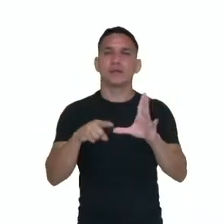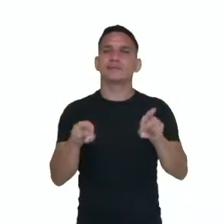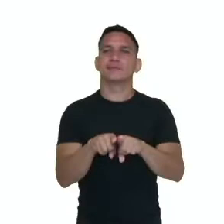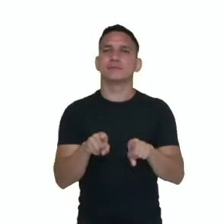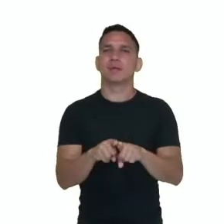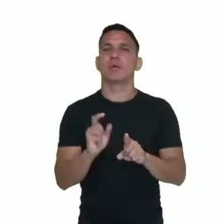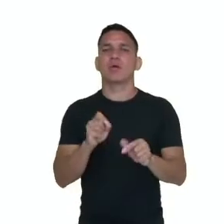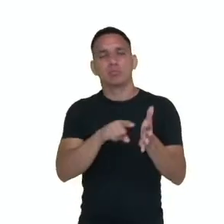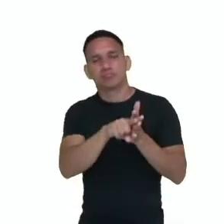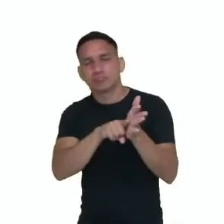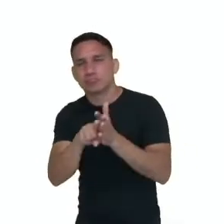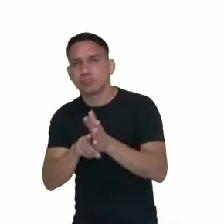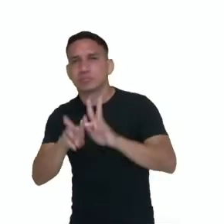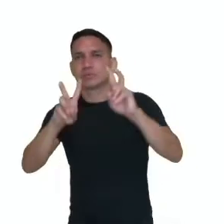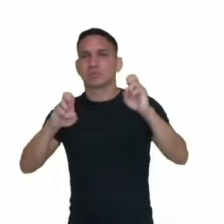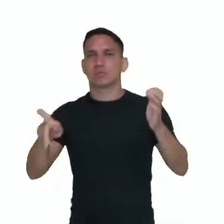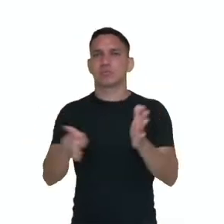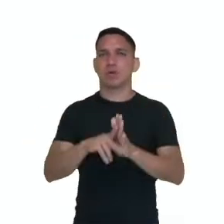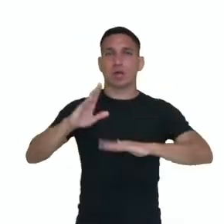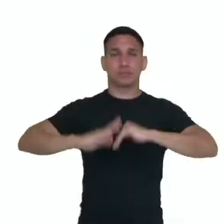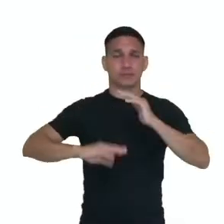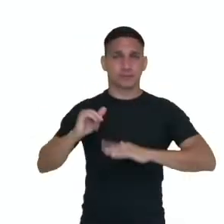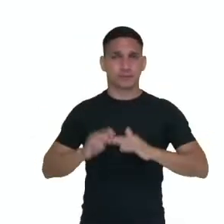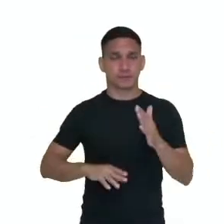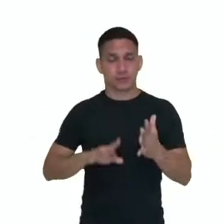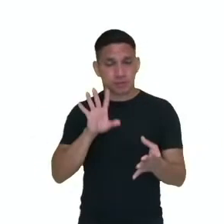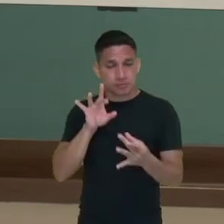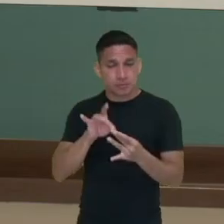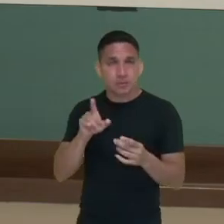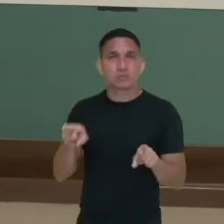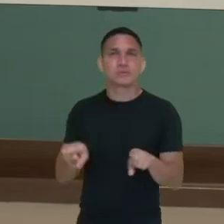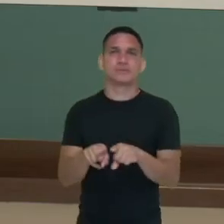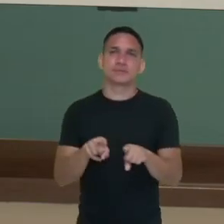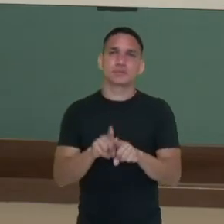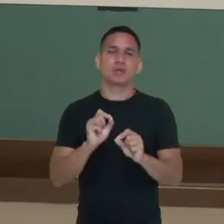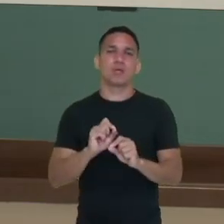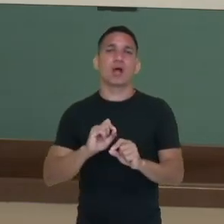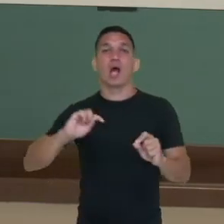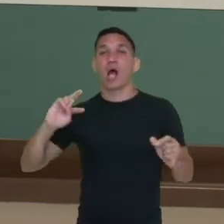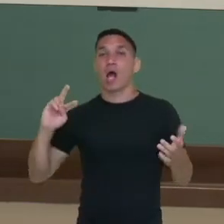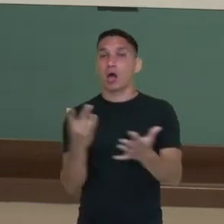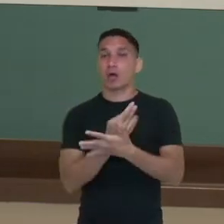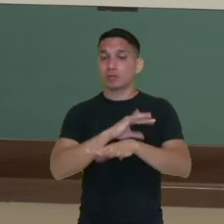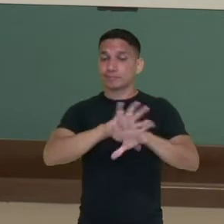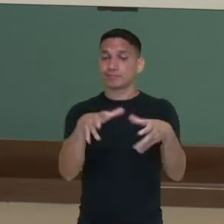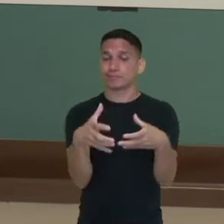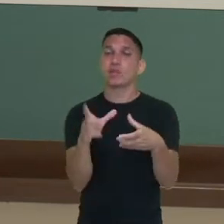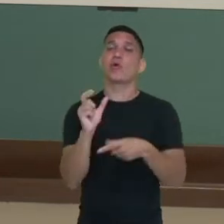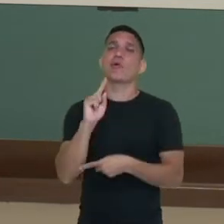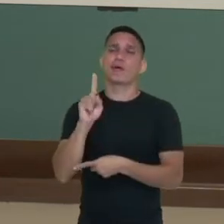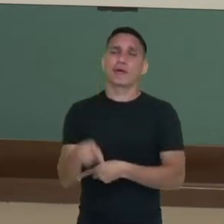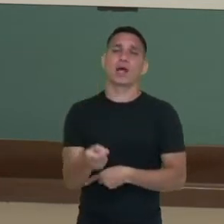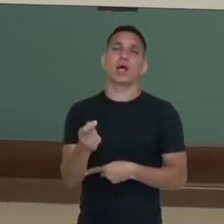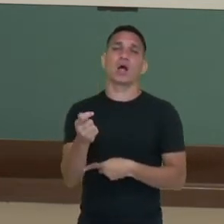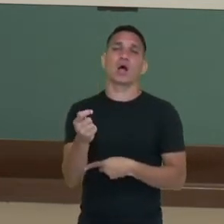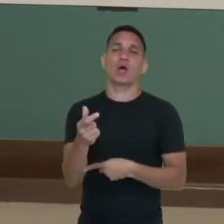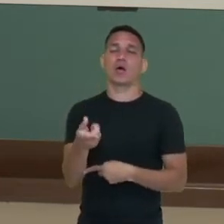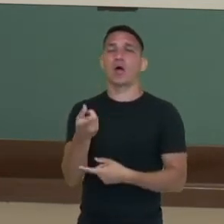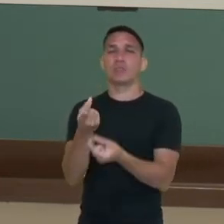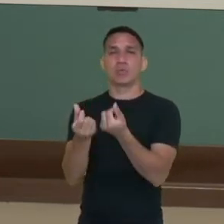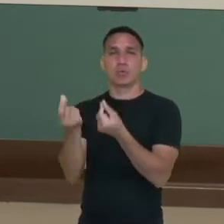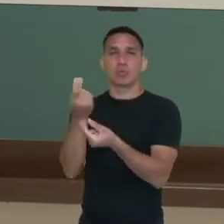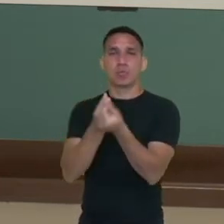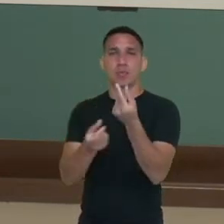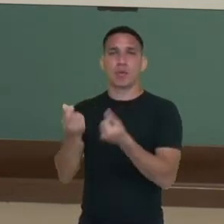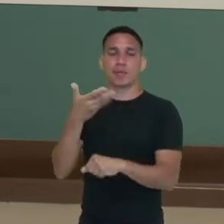de obra especializada, por exemplo, faz com que, de um modo geral, a economia seja pouco participativa